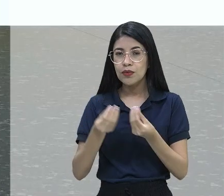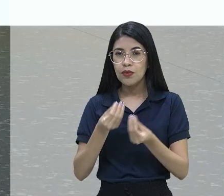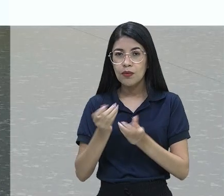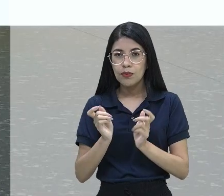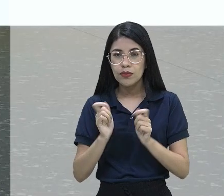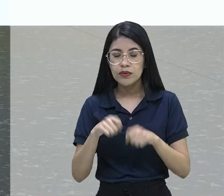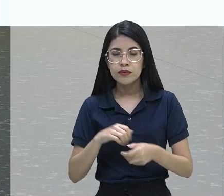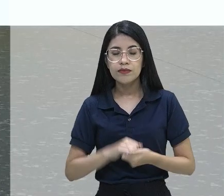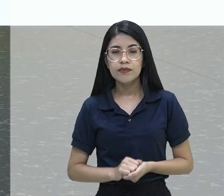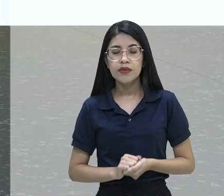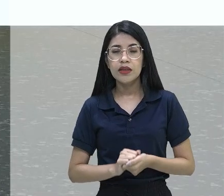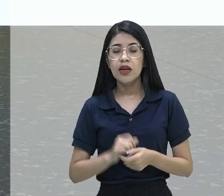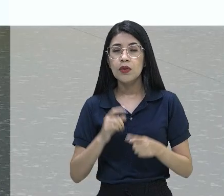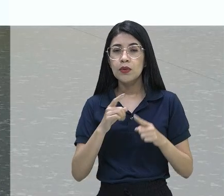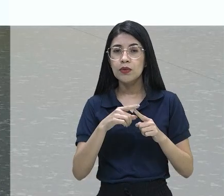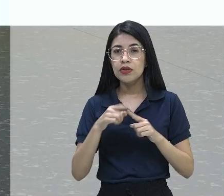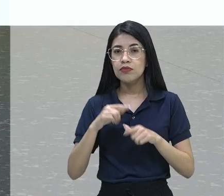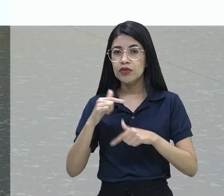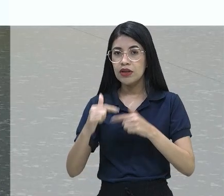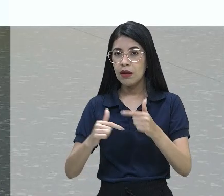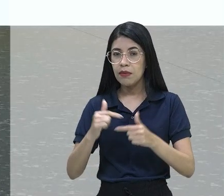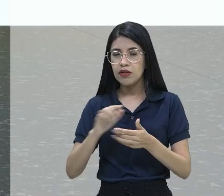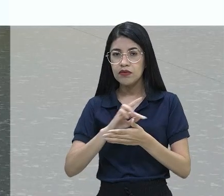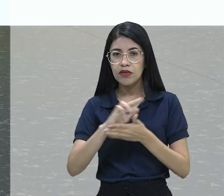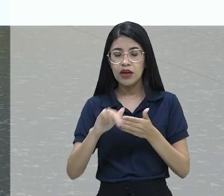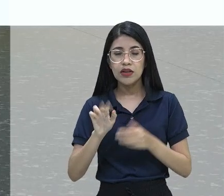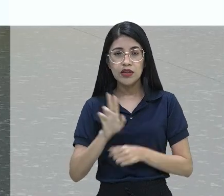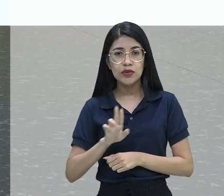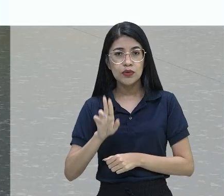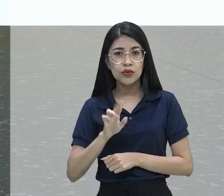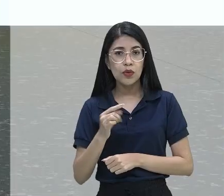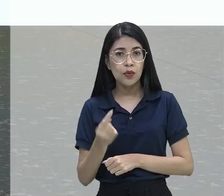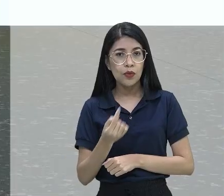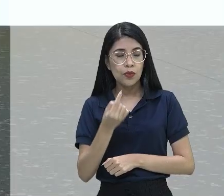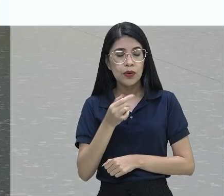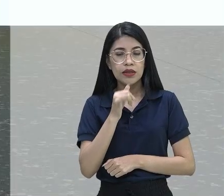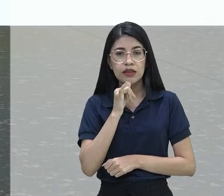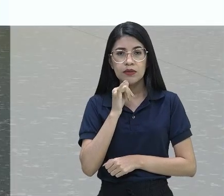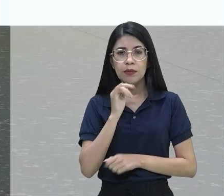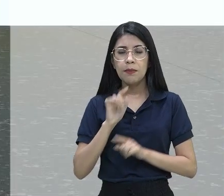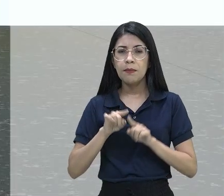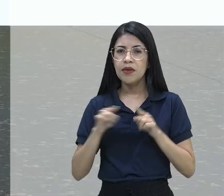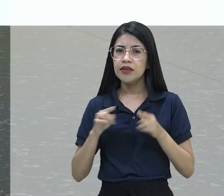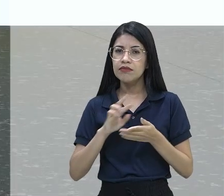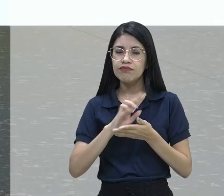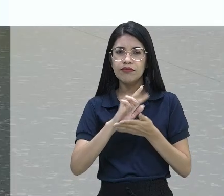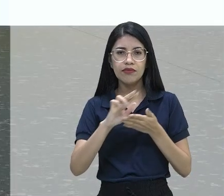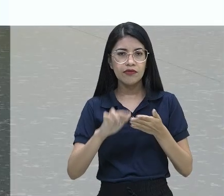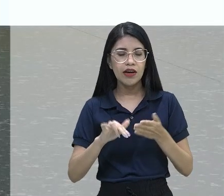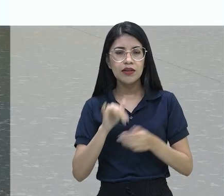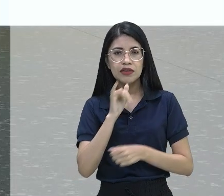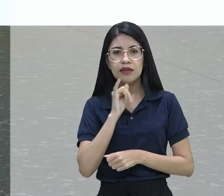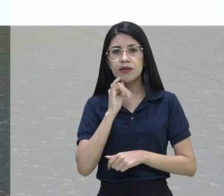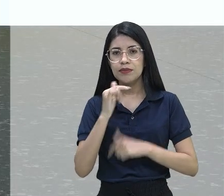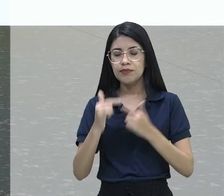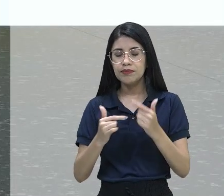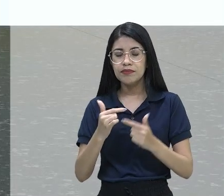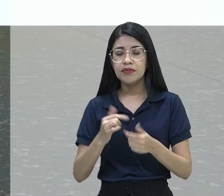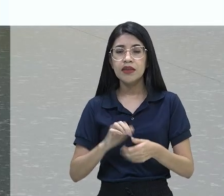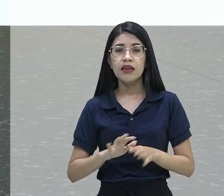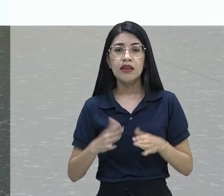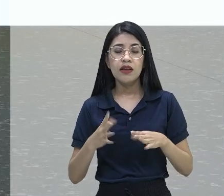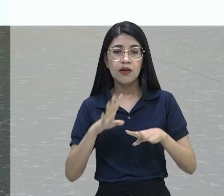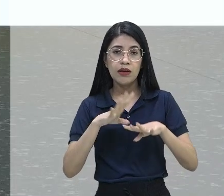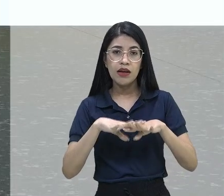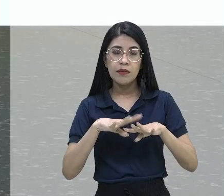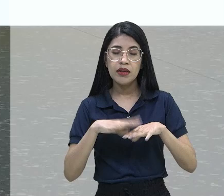Com esses tipos de ocupação. A gente utilizou um exemplo aqui, foi da pesca, mas existem vários outros. Então, a matemática, ela nos permite